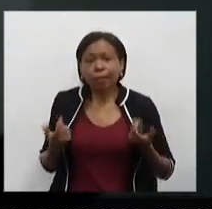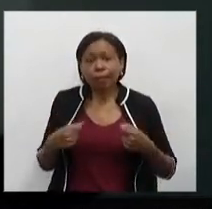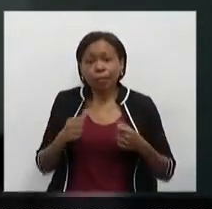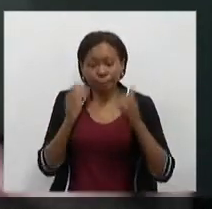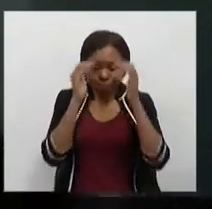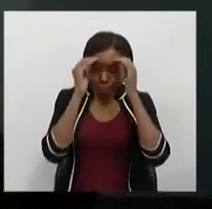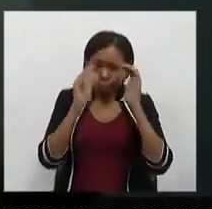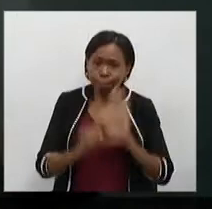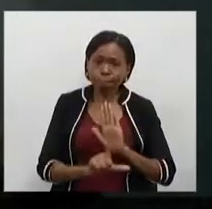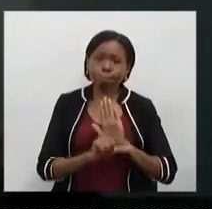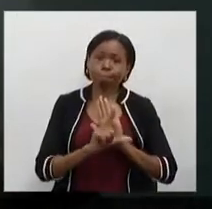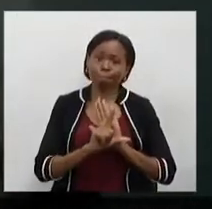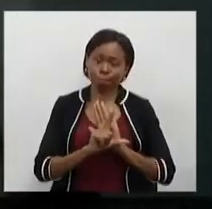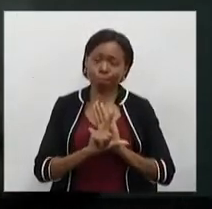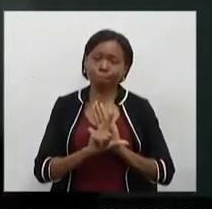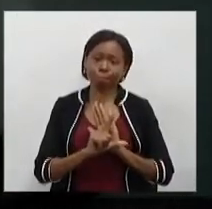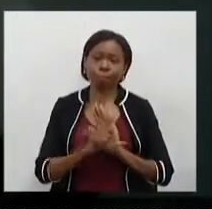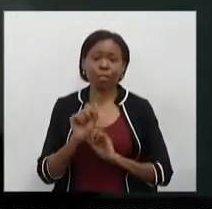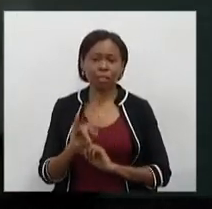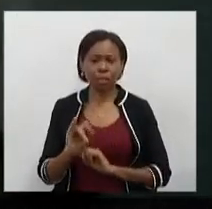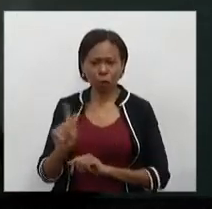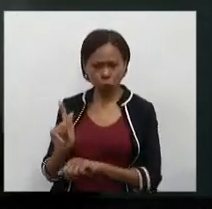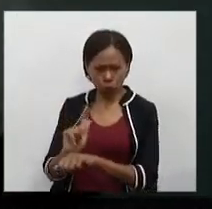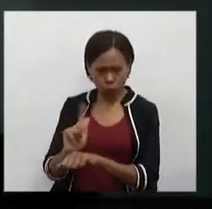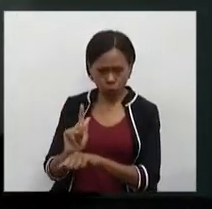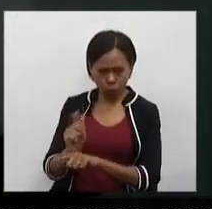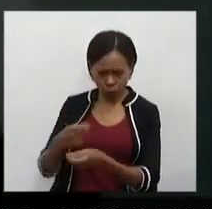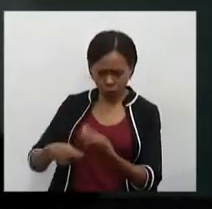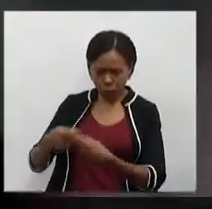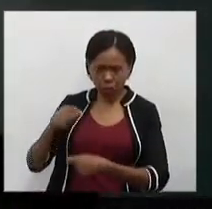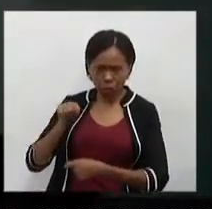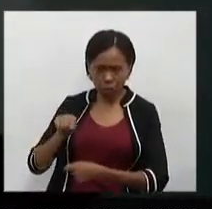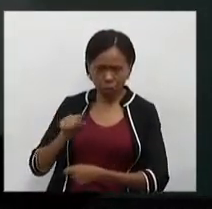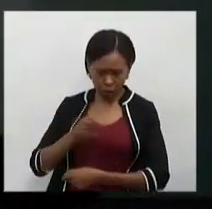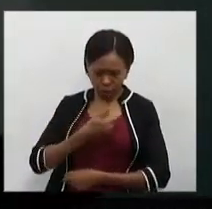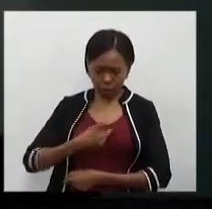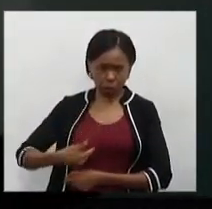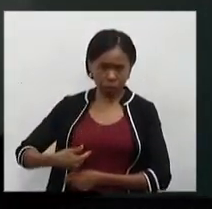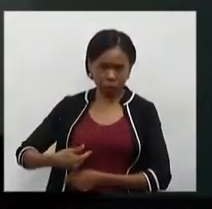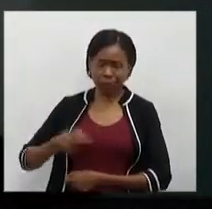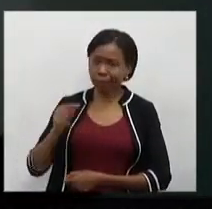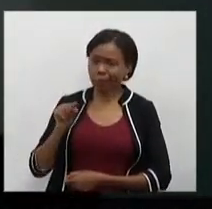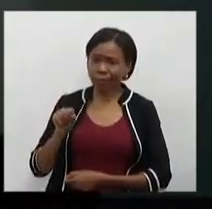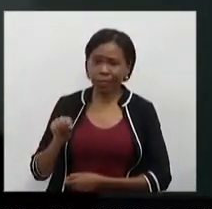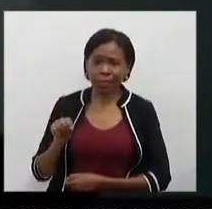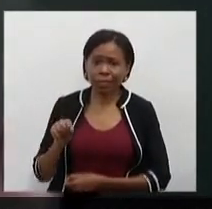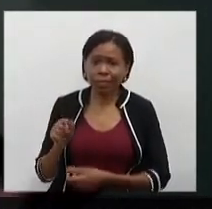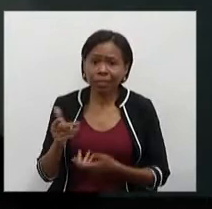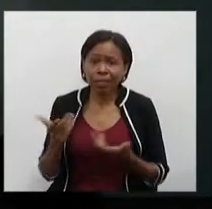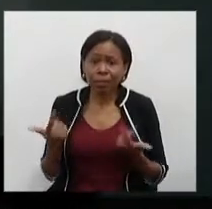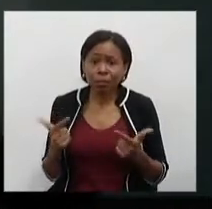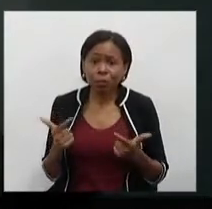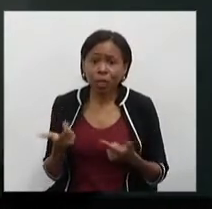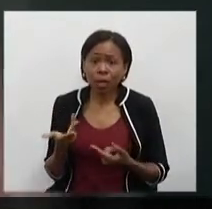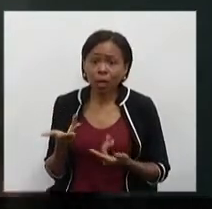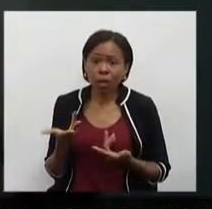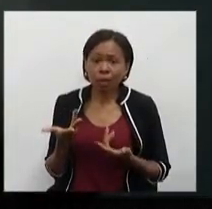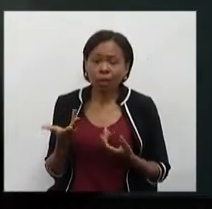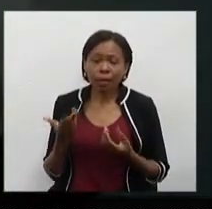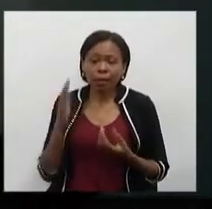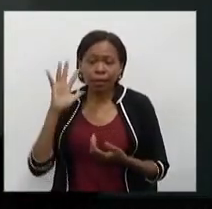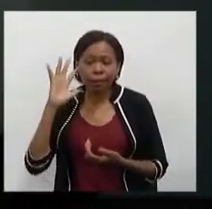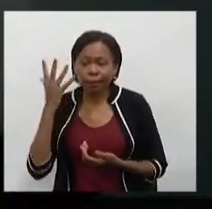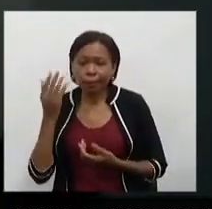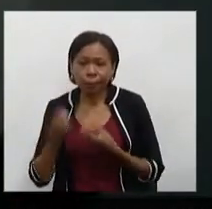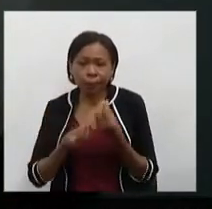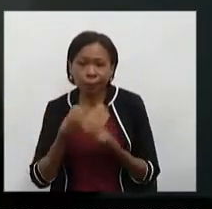faz? Se o gestor público não entende, chama uma assessoria que entenda, né? Porque tem muita gente e tem até voluntários dispostos